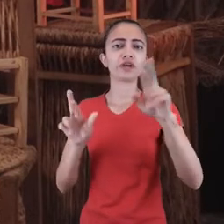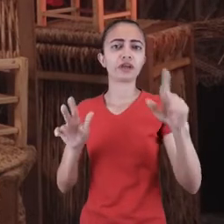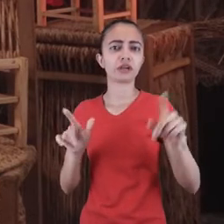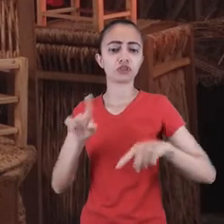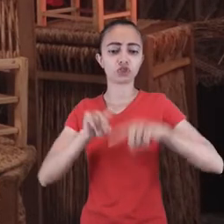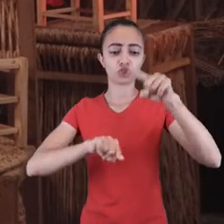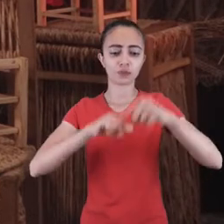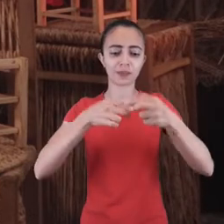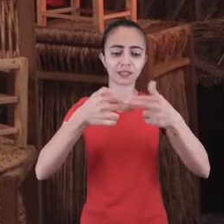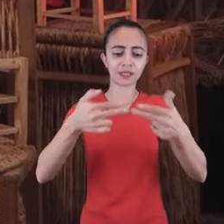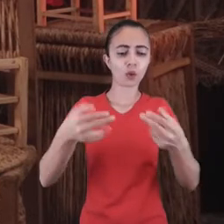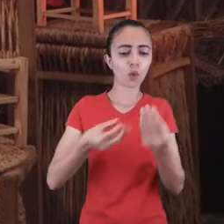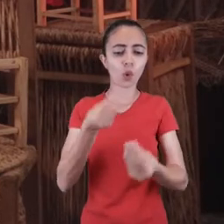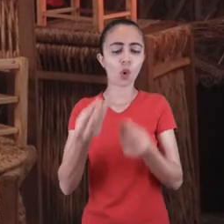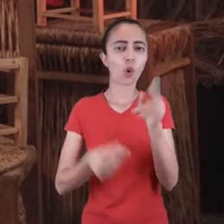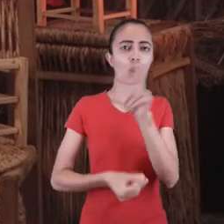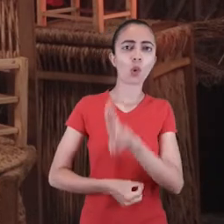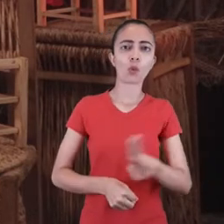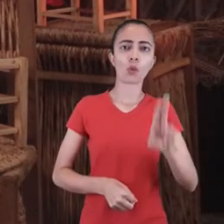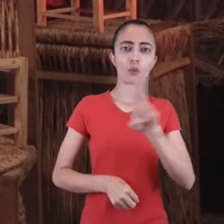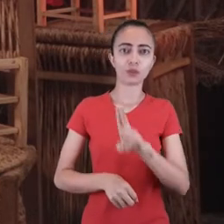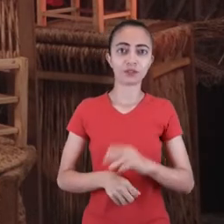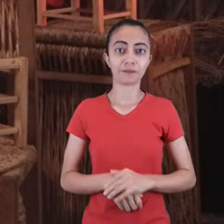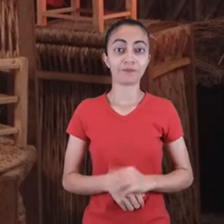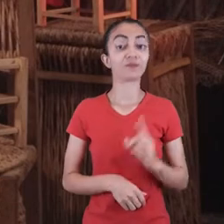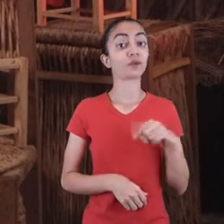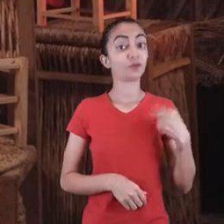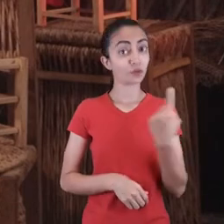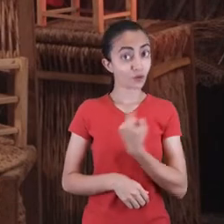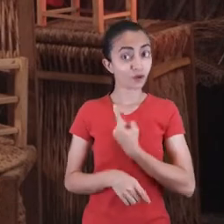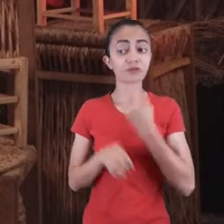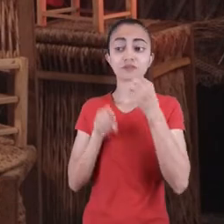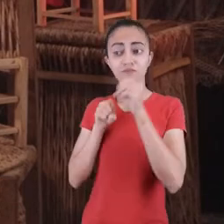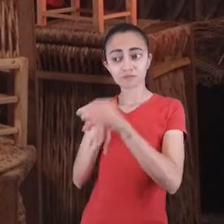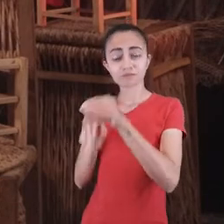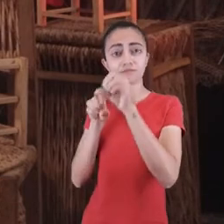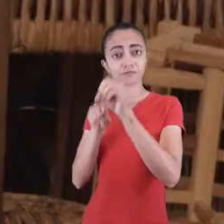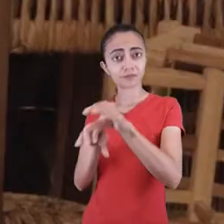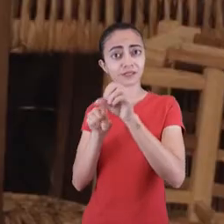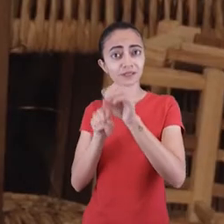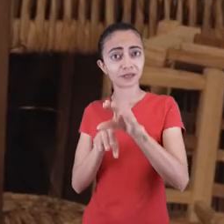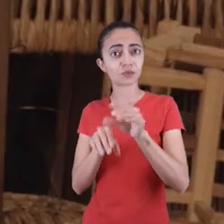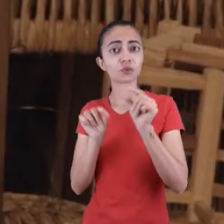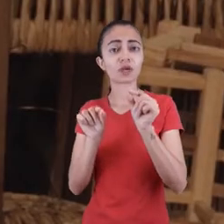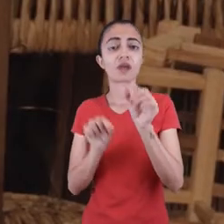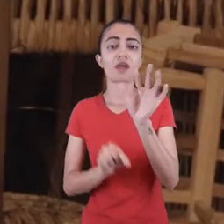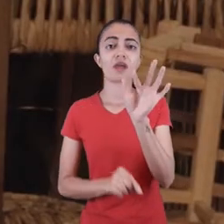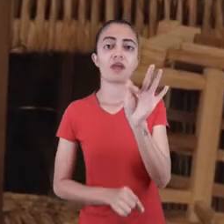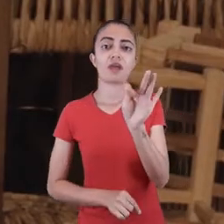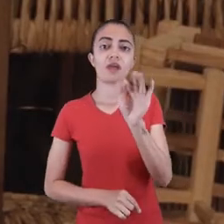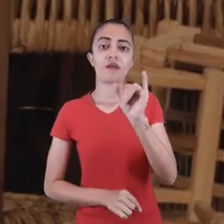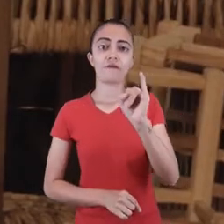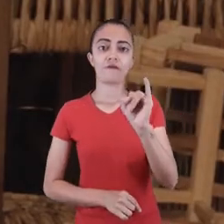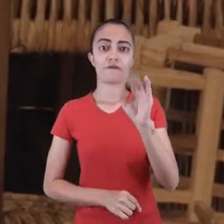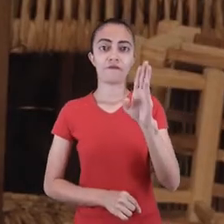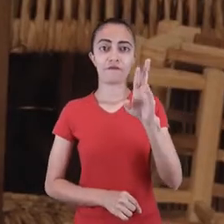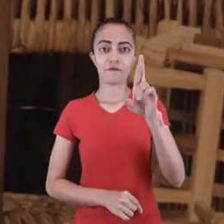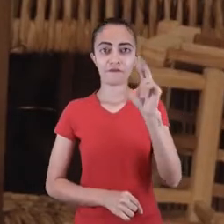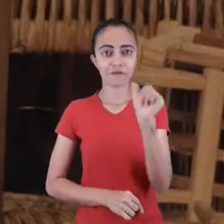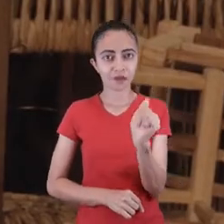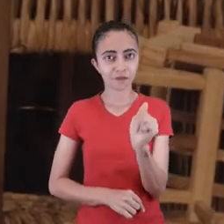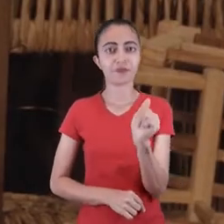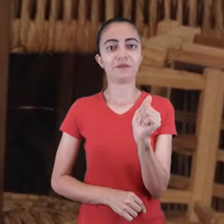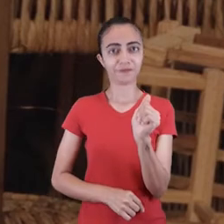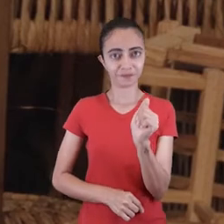material para trabalhar, e nós ensinamos para ele a fibra. Vamos trabalhar